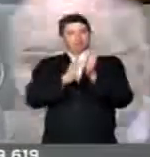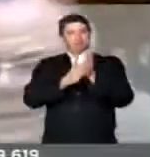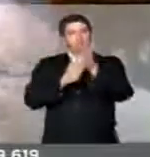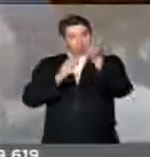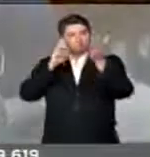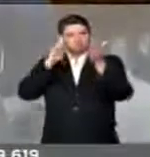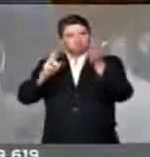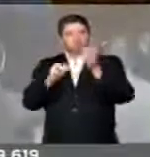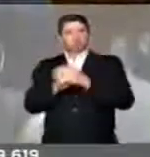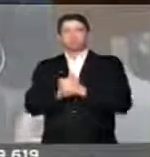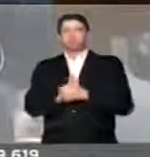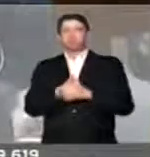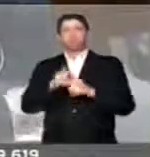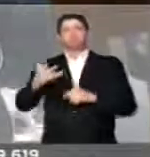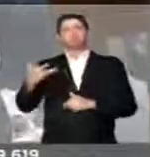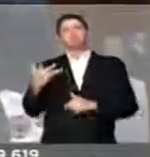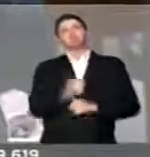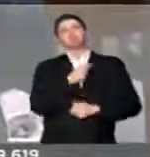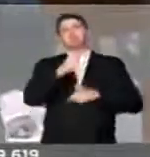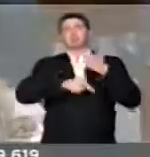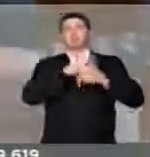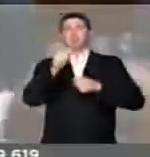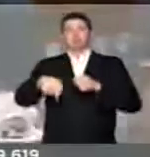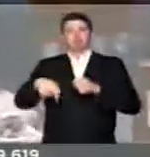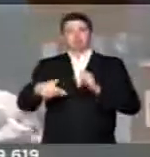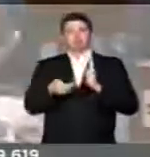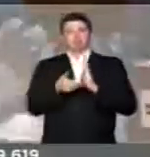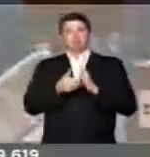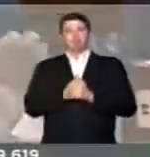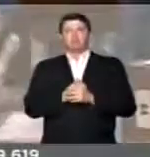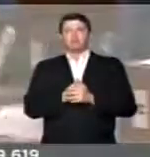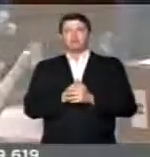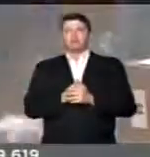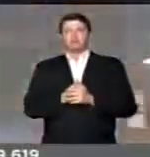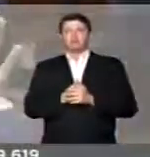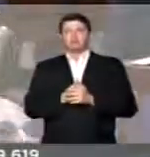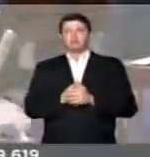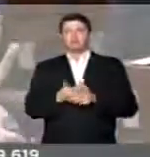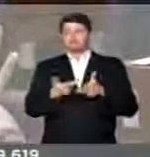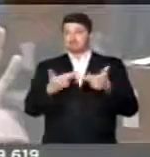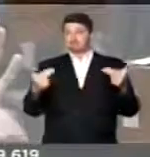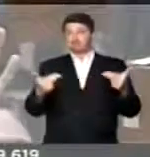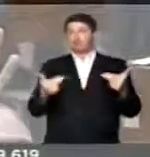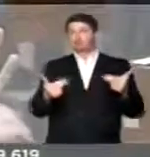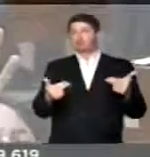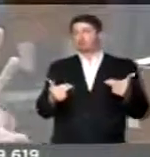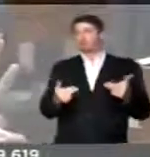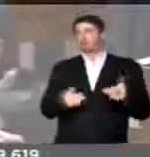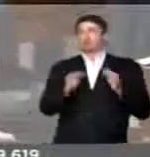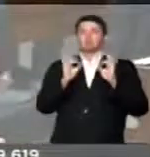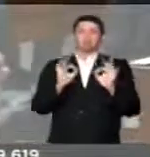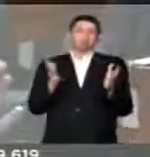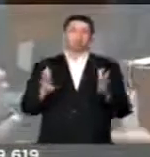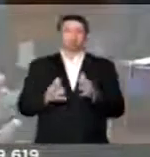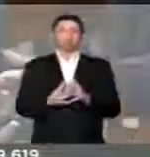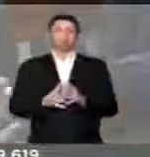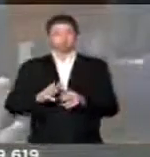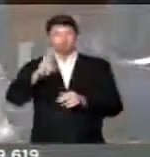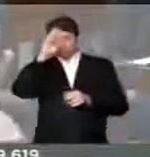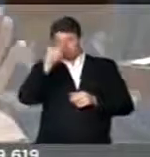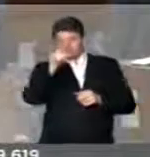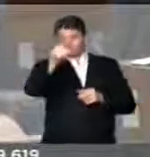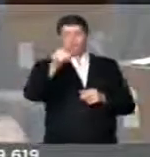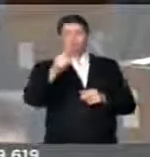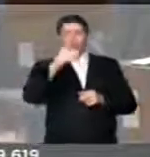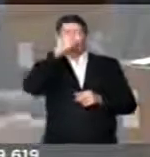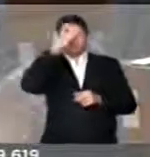Excelência pelo excelente trabalho que faz nessa casa. Uma coisa é certa, Vossa Excelência